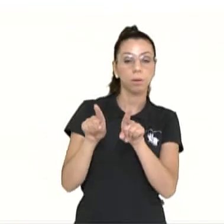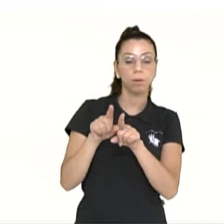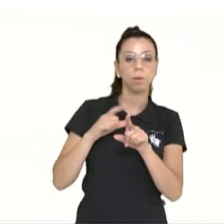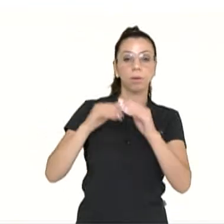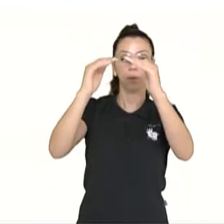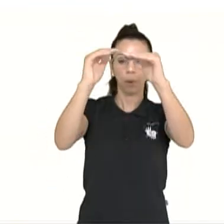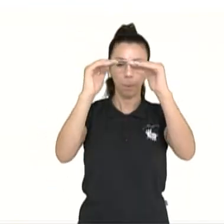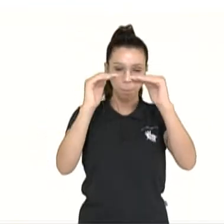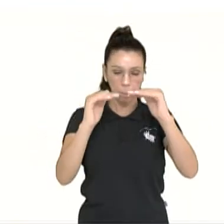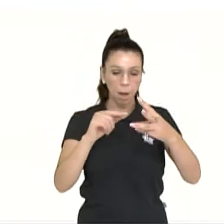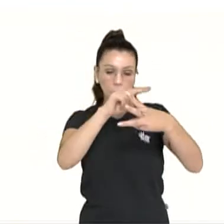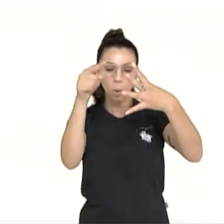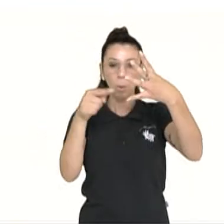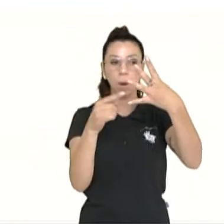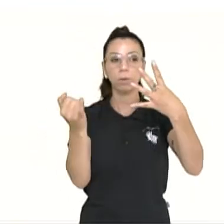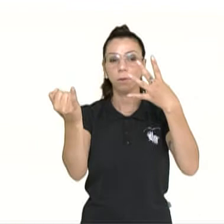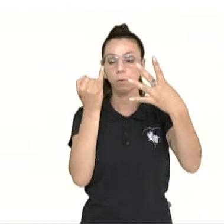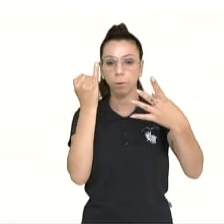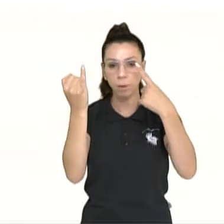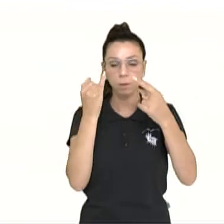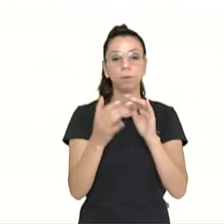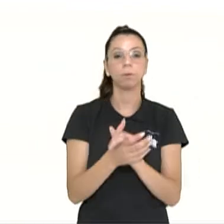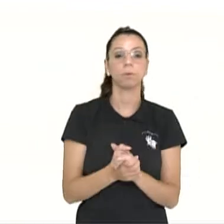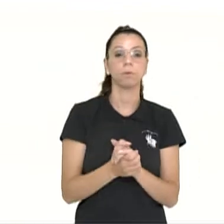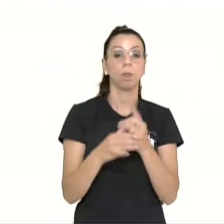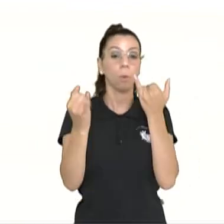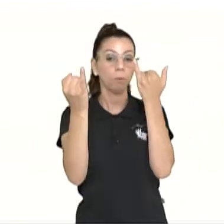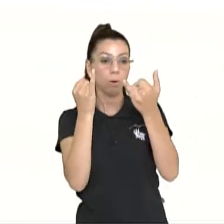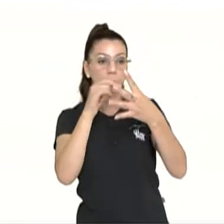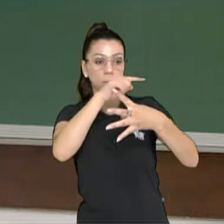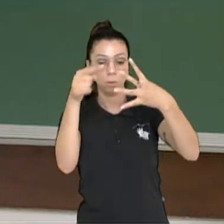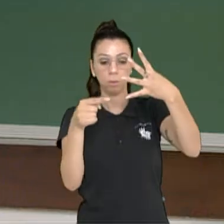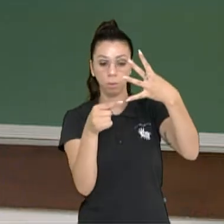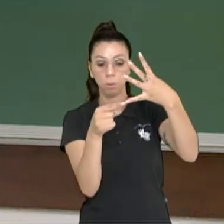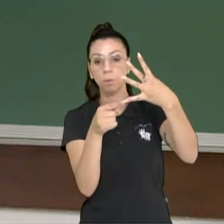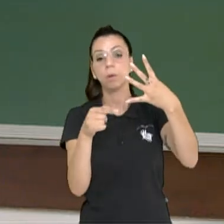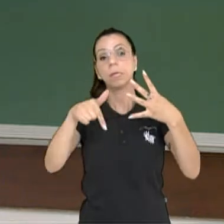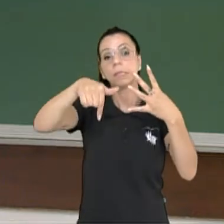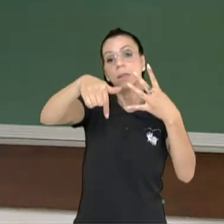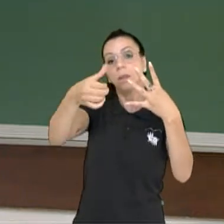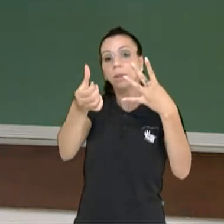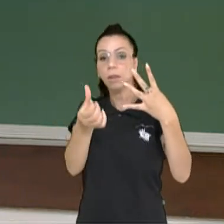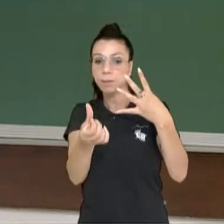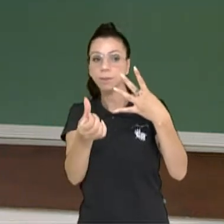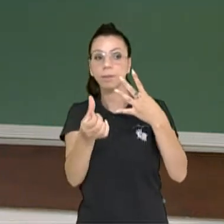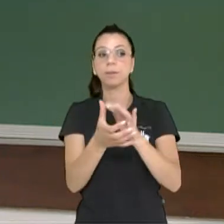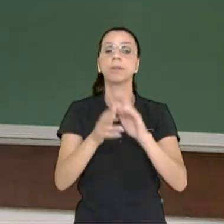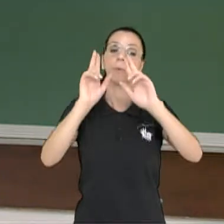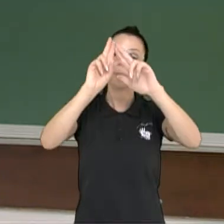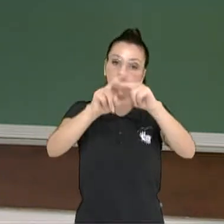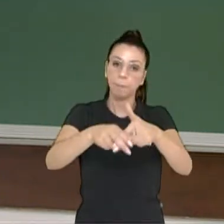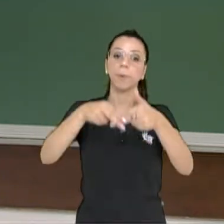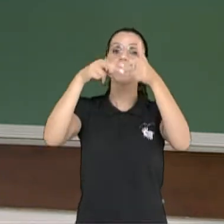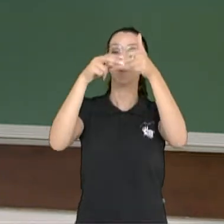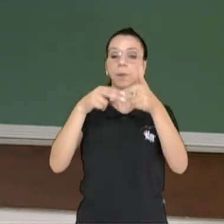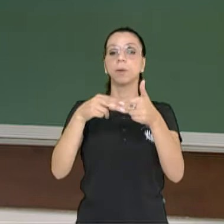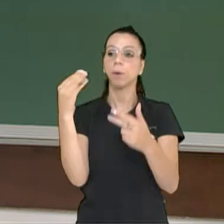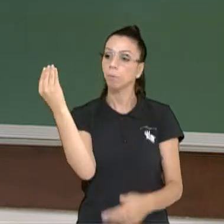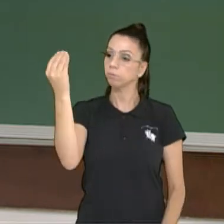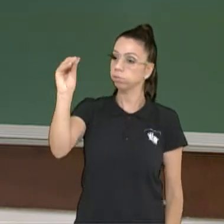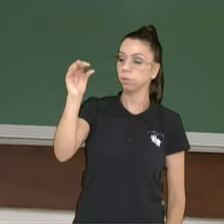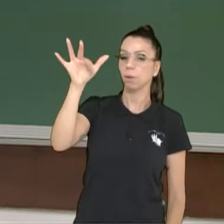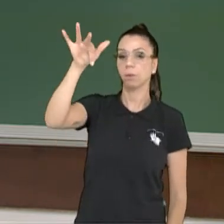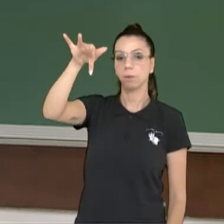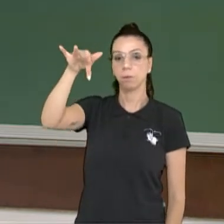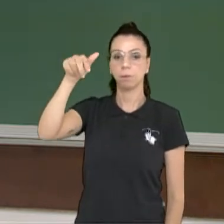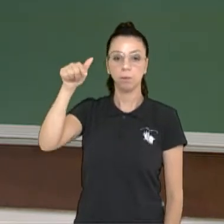quarta informação. 1, 2, 3, 4, 76 quilos. Então, por isso que aqui tem o 76.